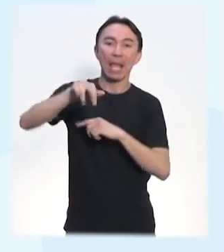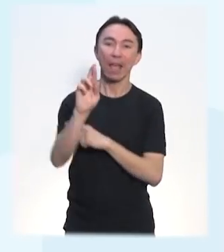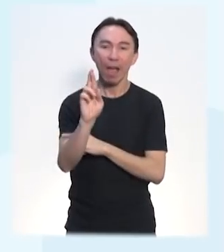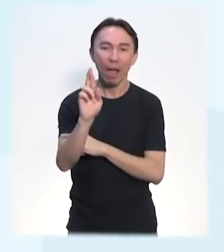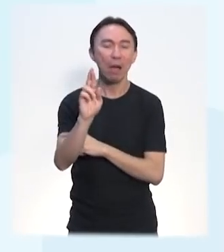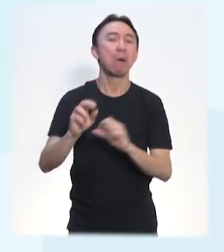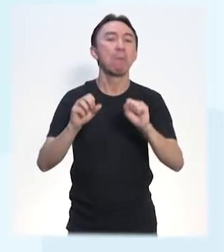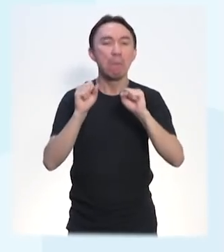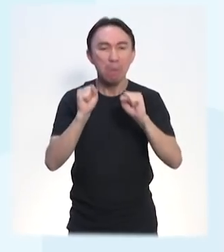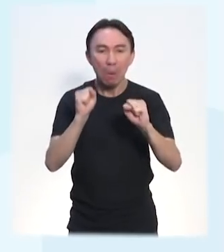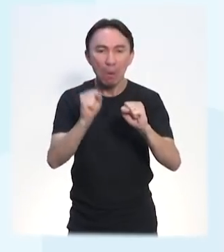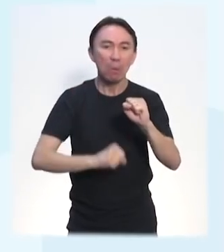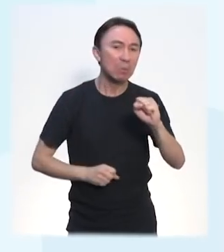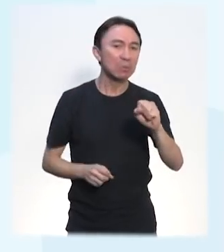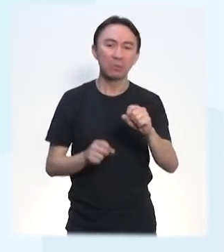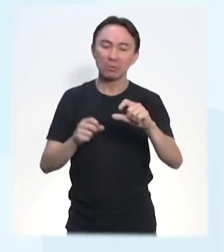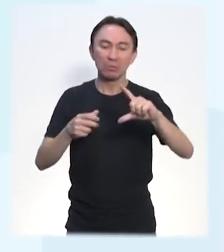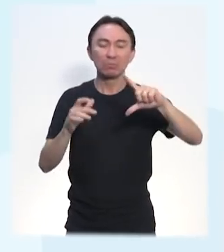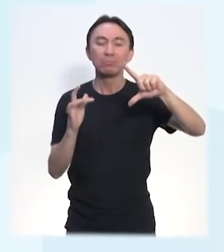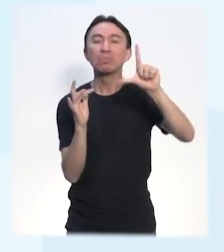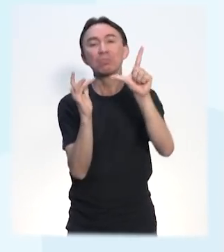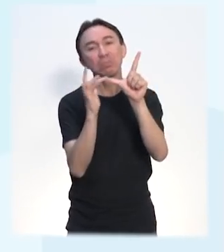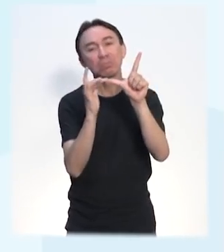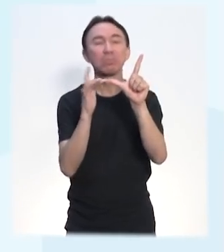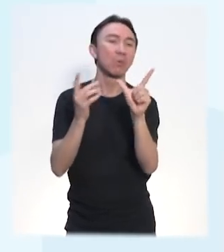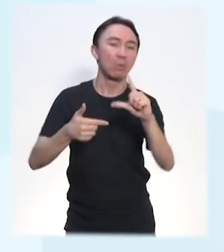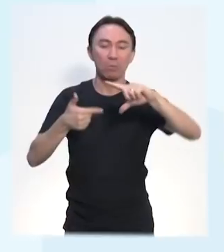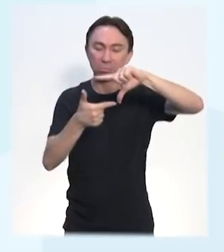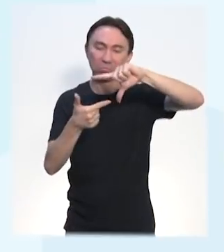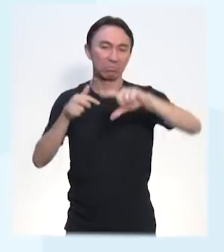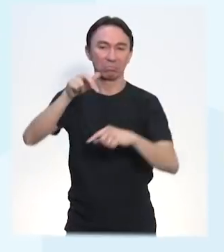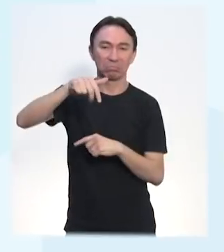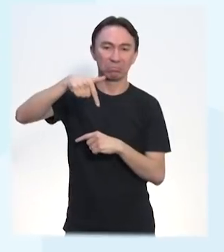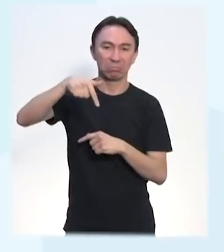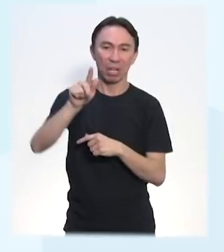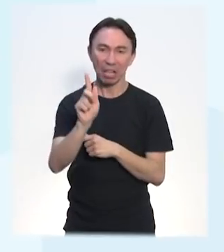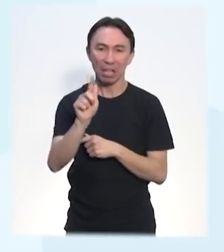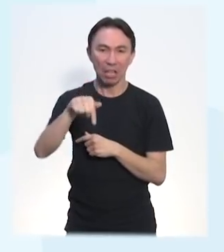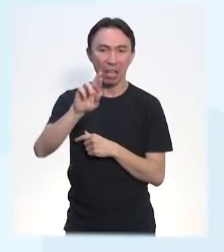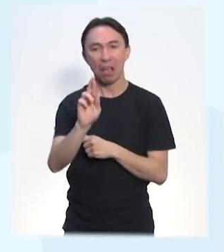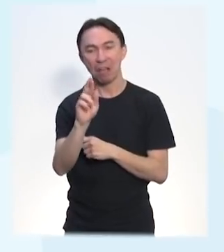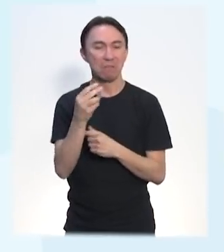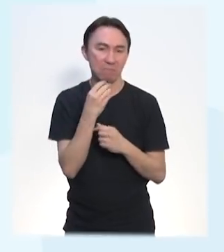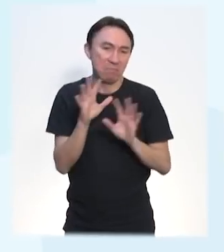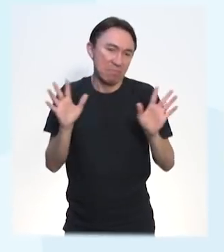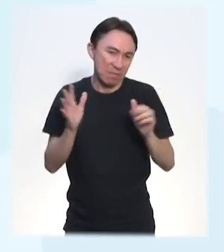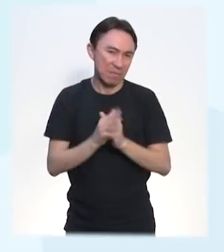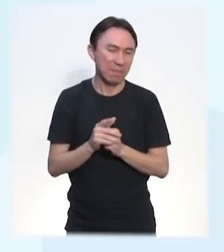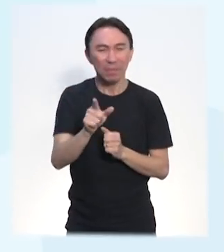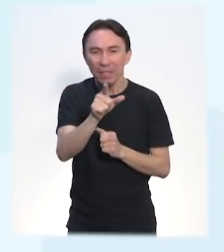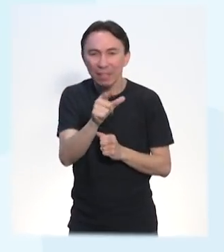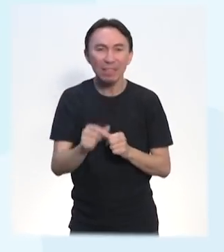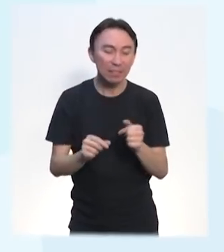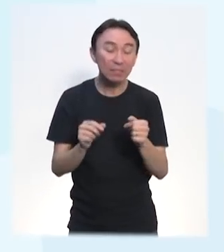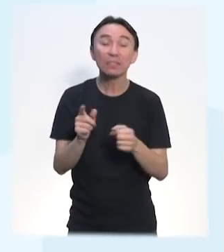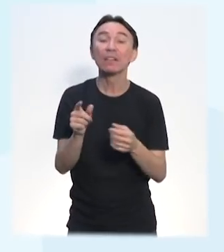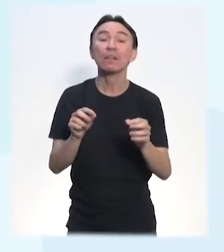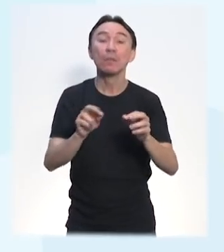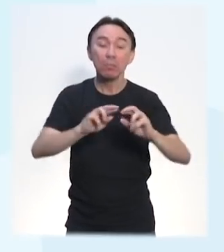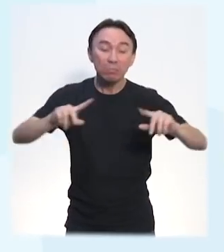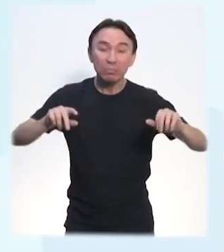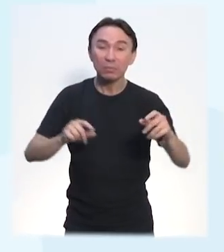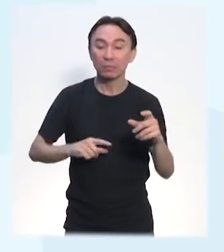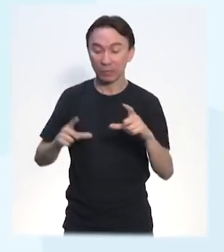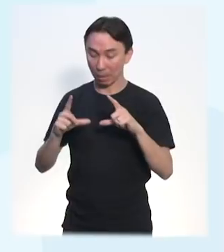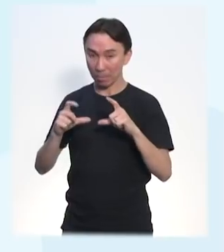qualquer acesso de vocês aí se torna mais fácil. Então, as imagens que vocês devem produzir, né, tem que ser postadas